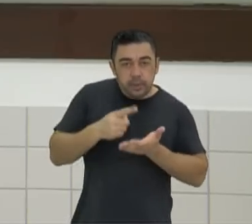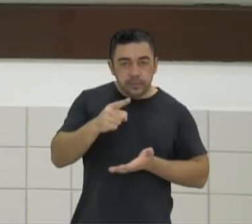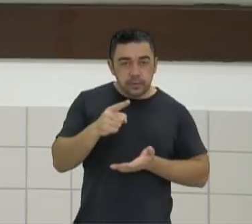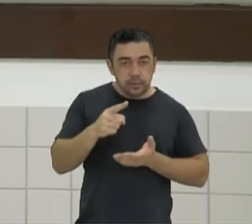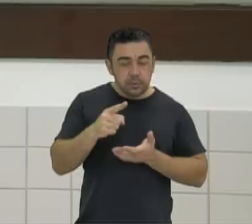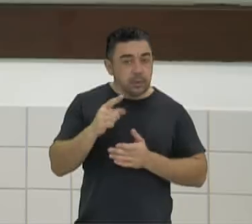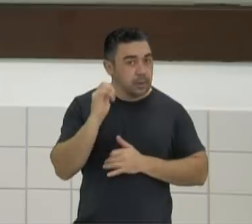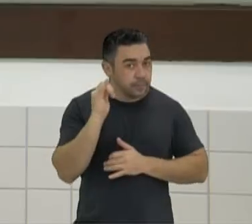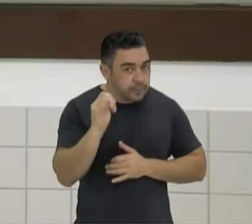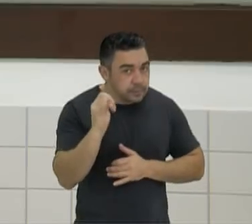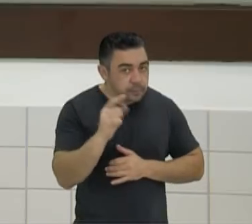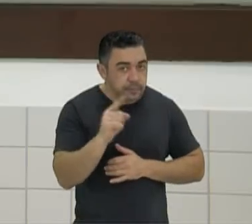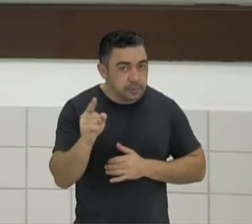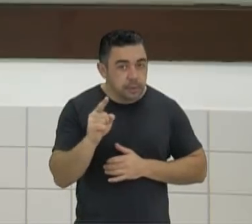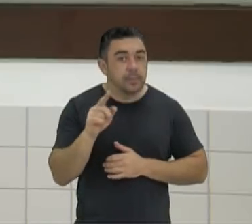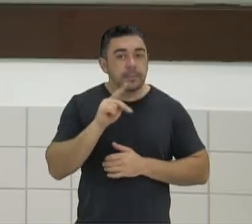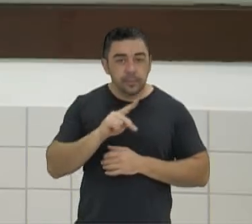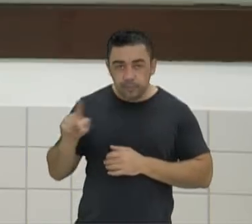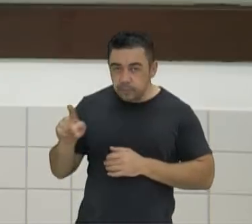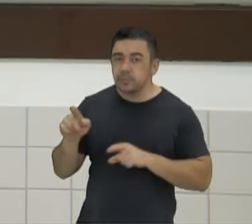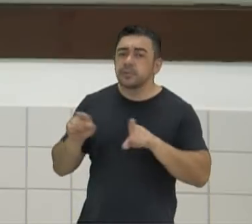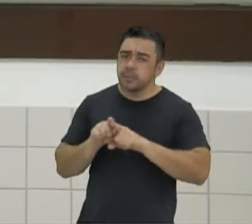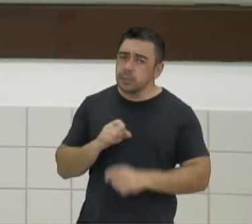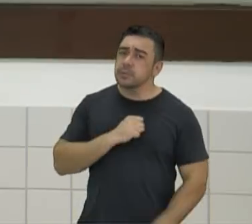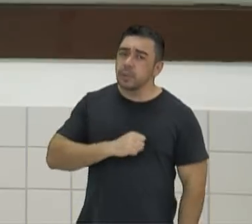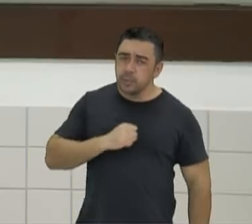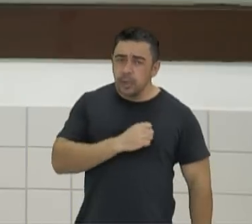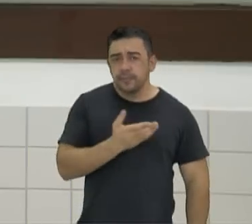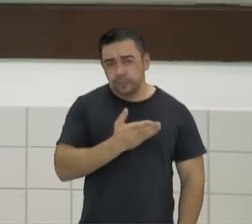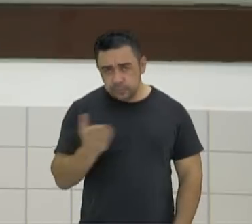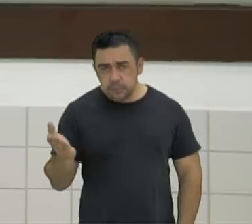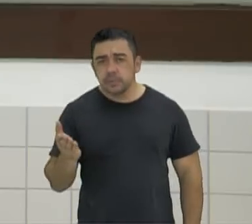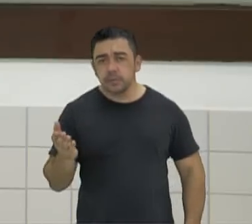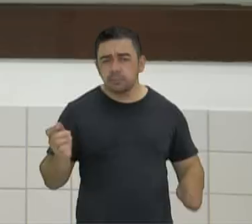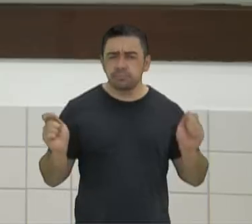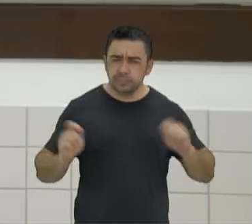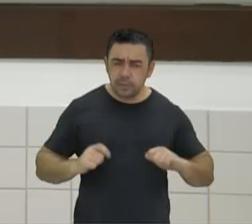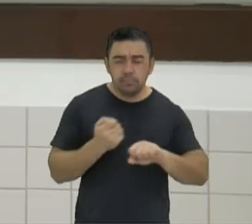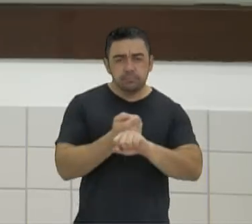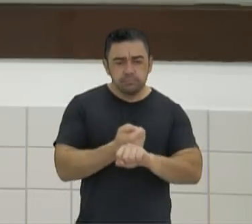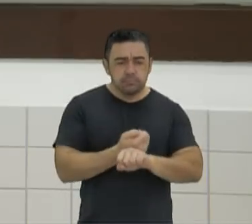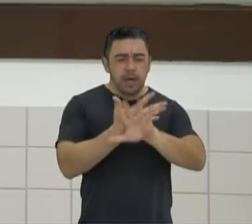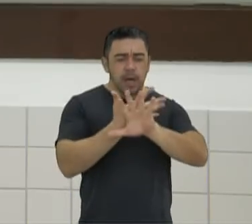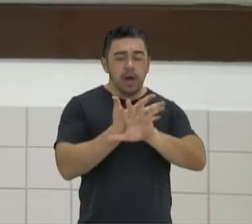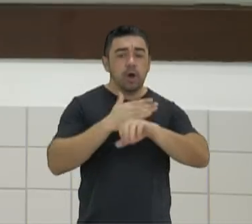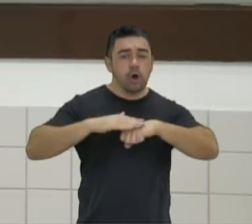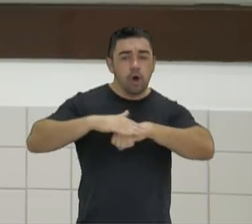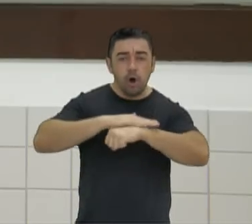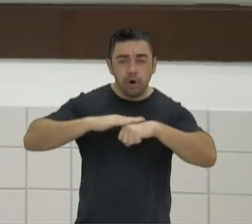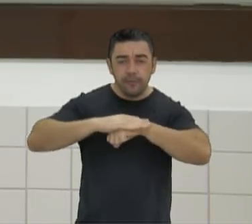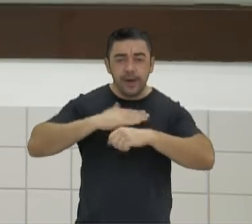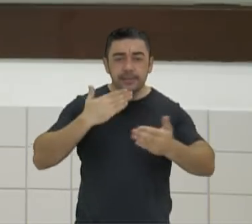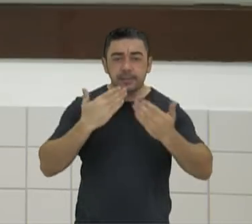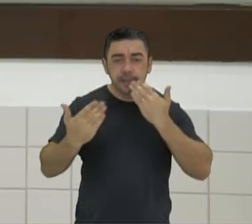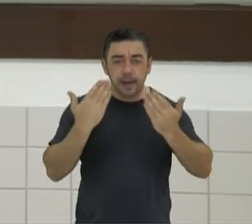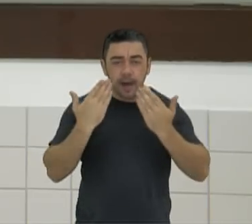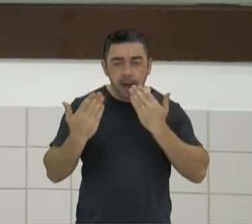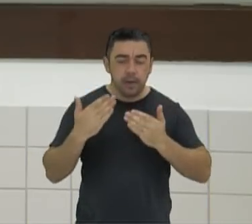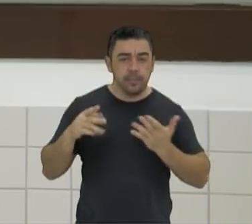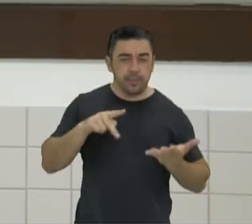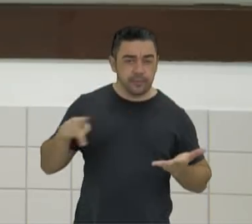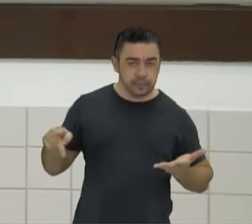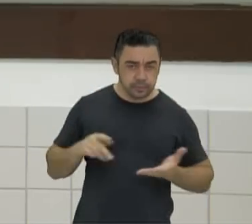uma coisa? Os professores também estão com saudade de vocês, então abram as câmeras, conversem, interajam com eles, tá